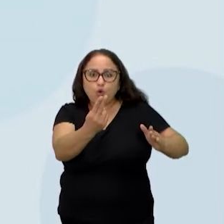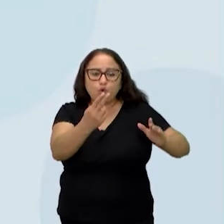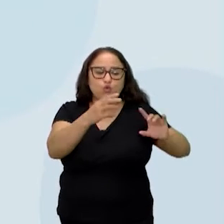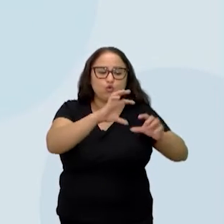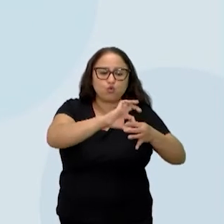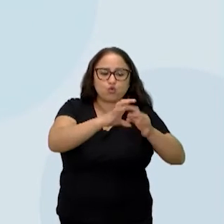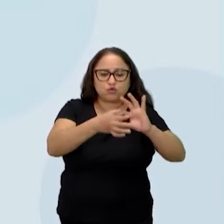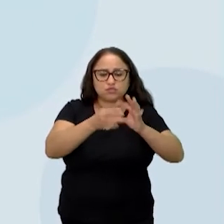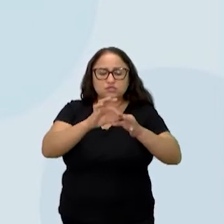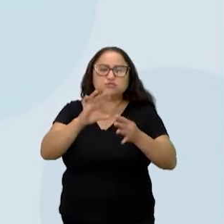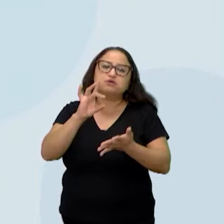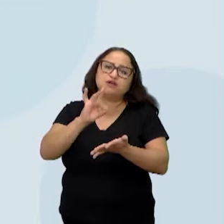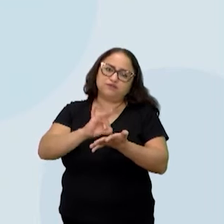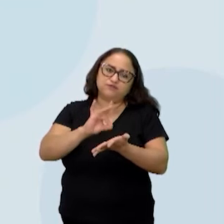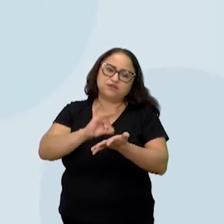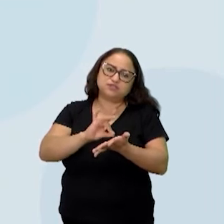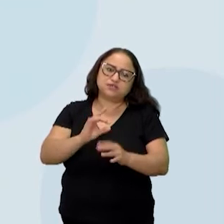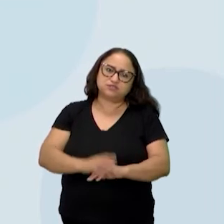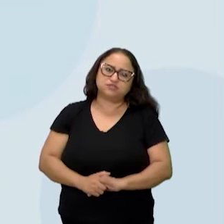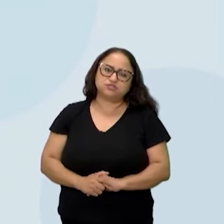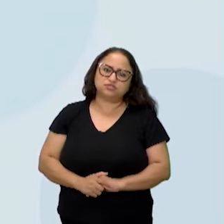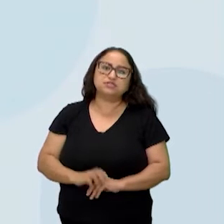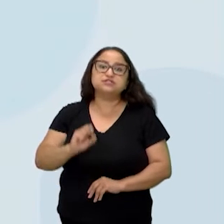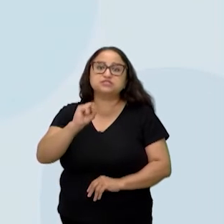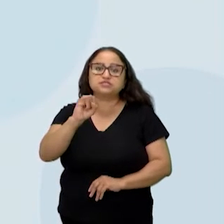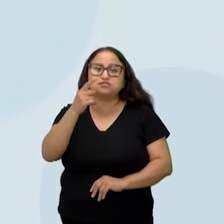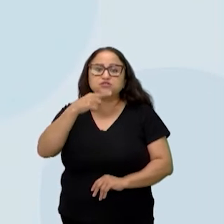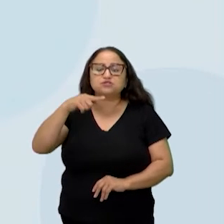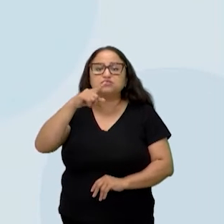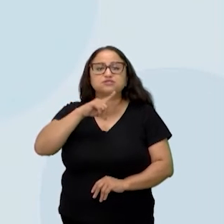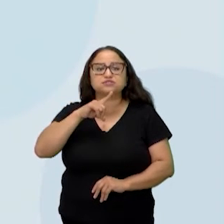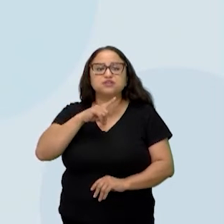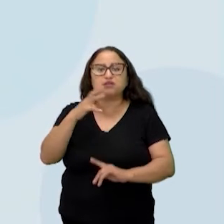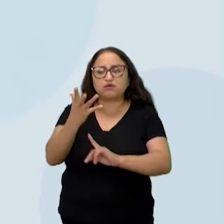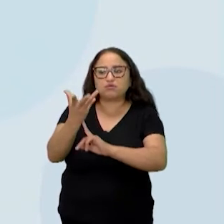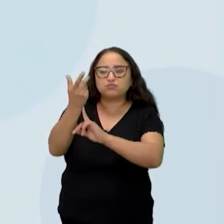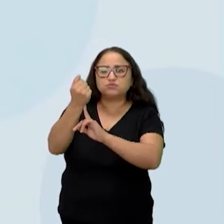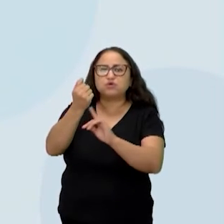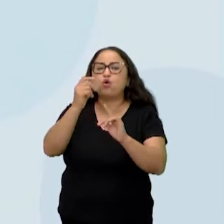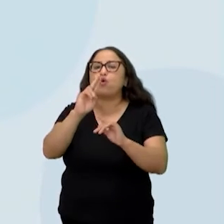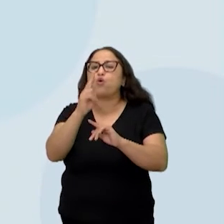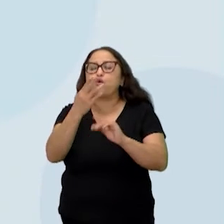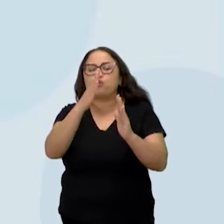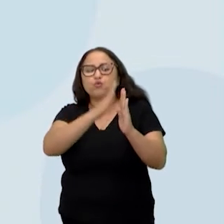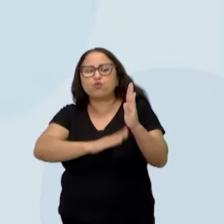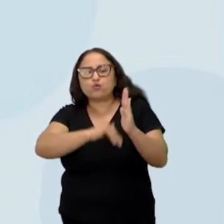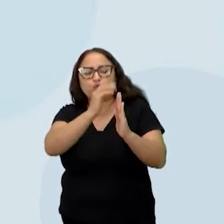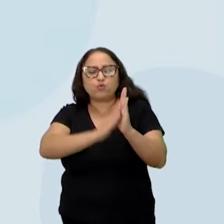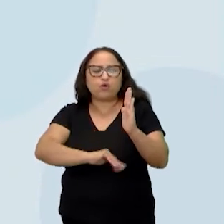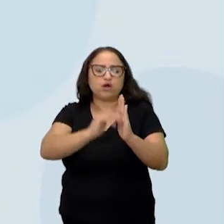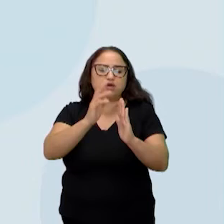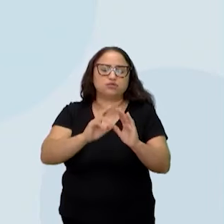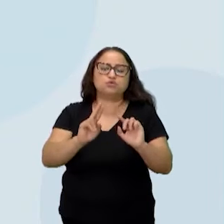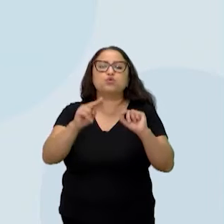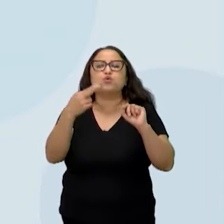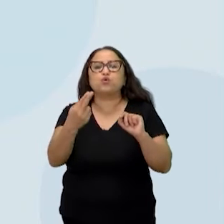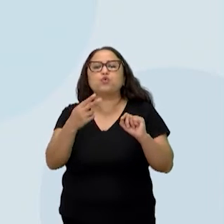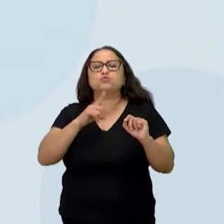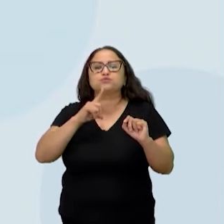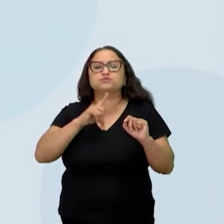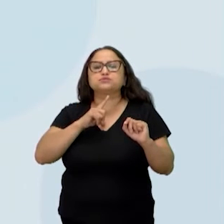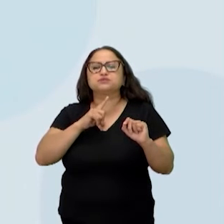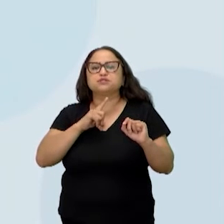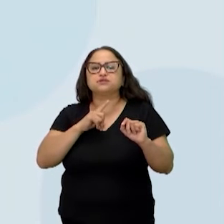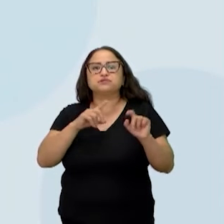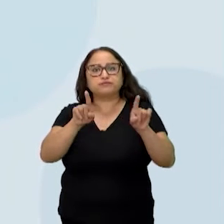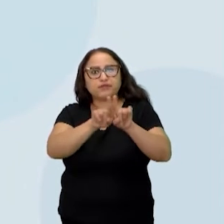gente pega, por exemplo, uma obra artística visual, um quadro, ou uma pintura, ou uma escultura, ou até